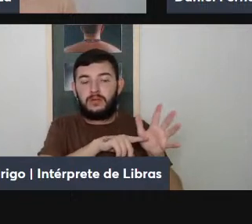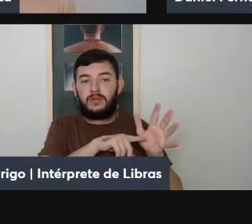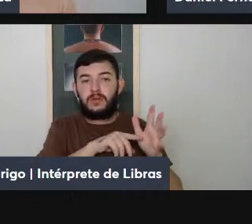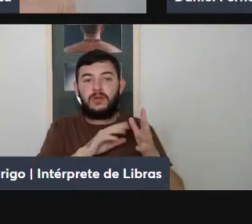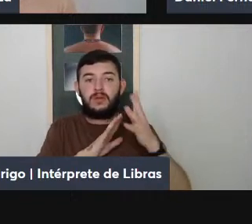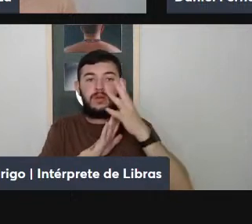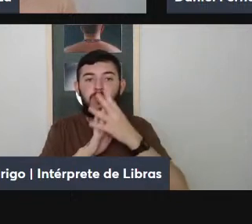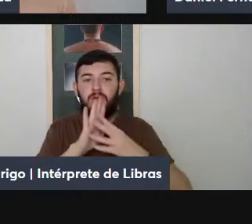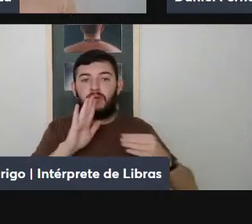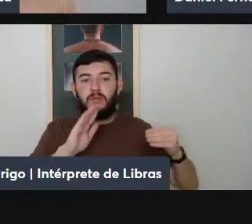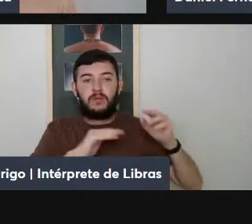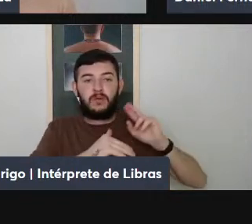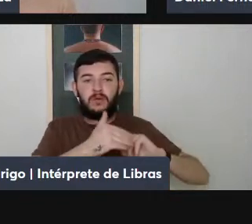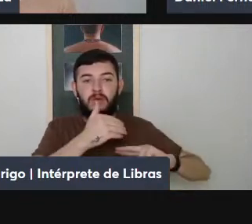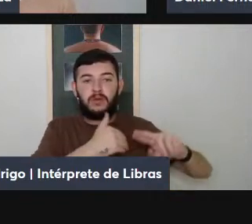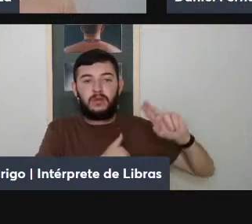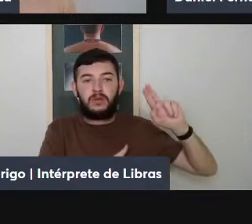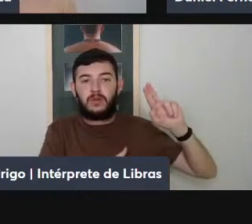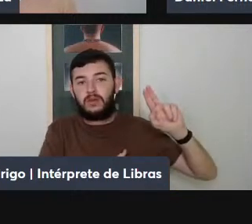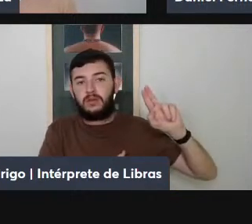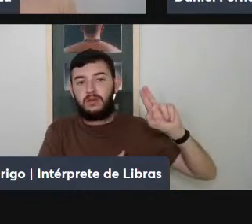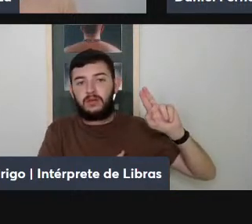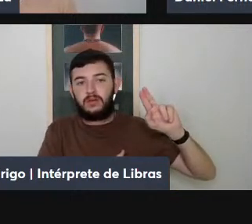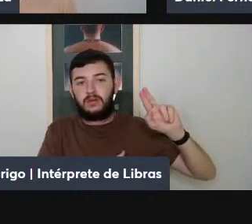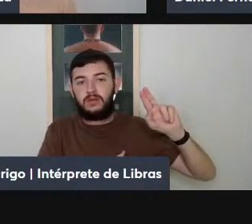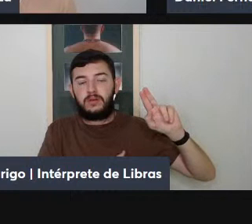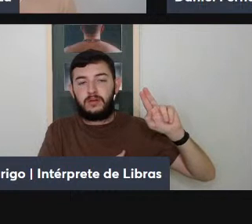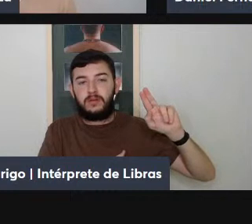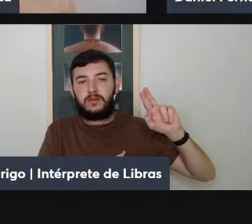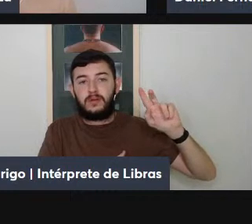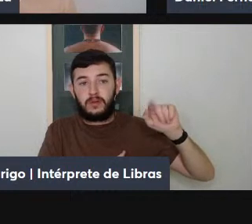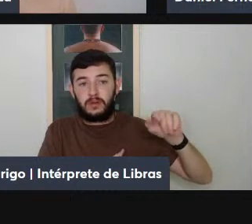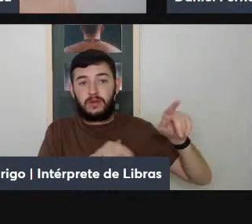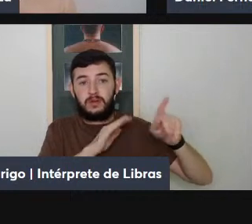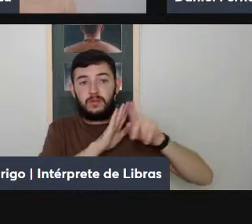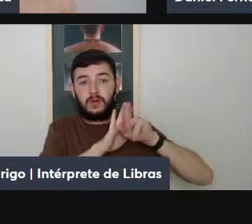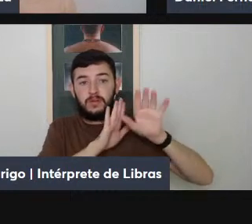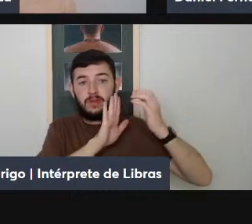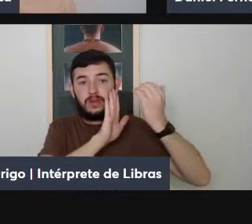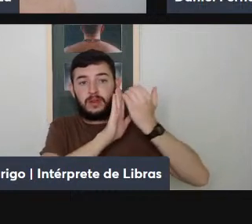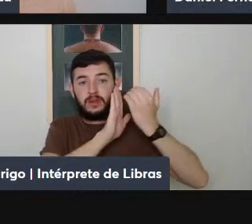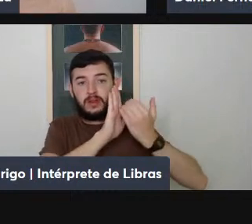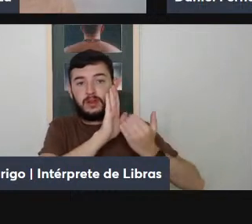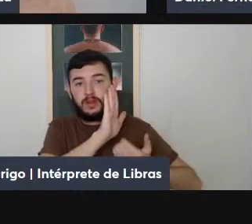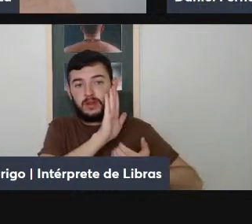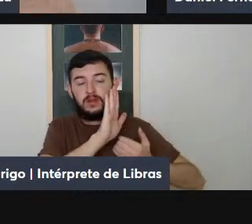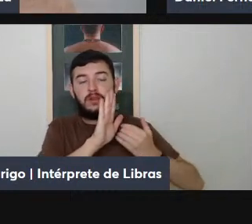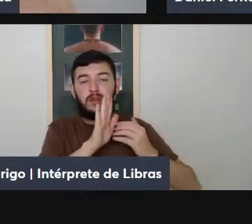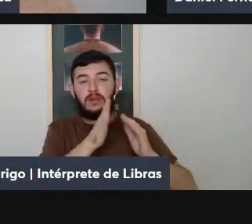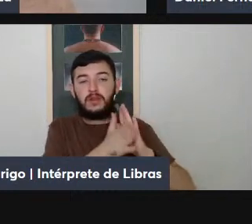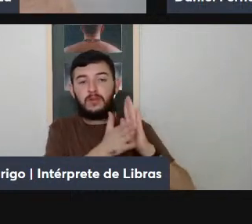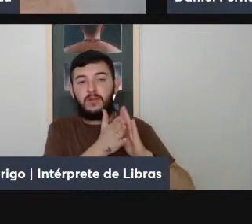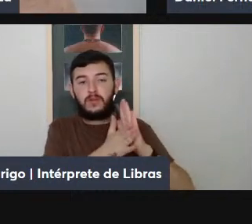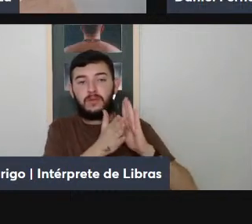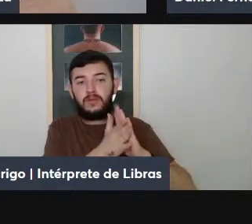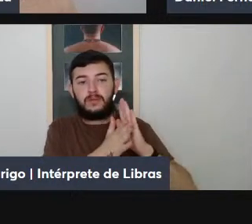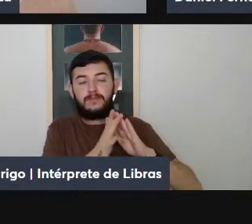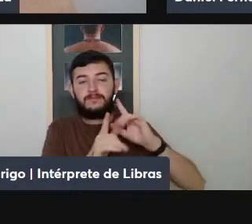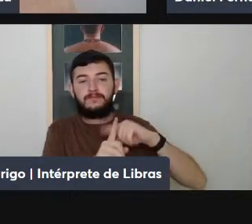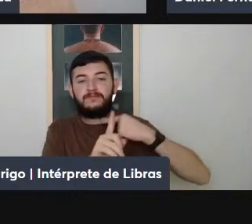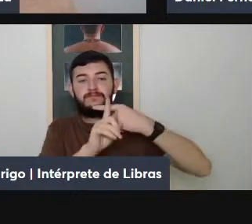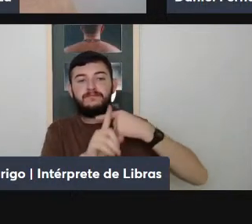das universidades ranqueadas no topo dessas listas de ranqueamento. So what we could do